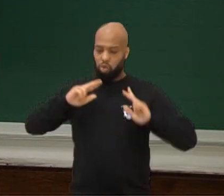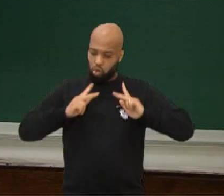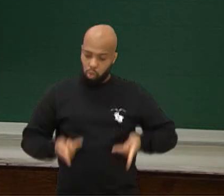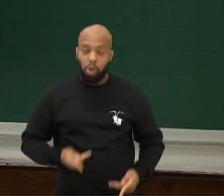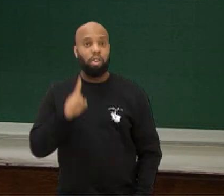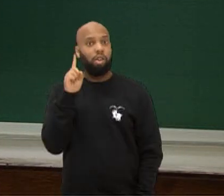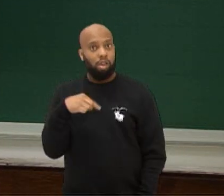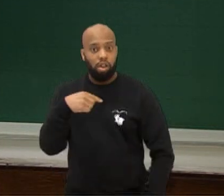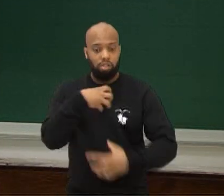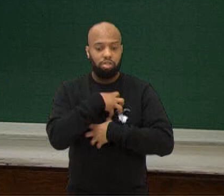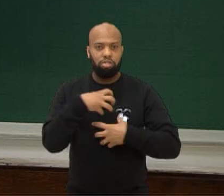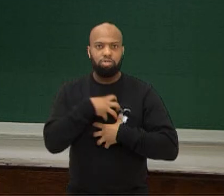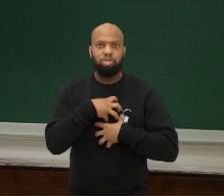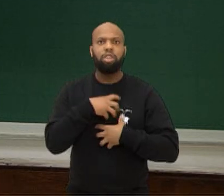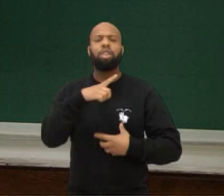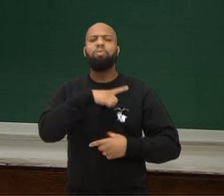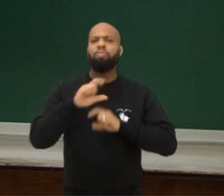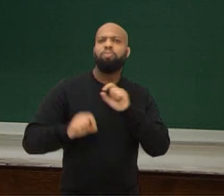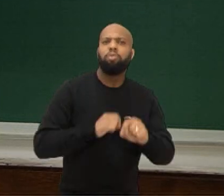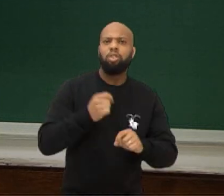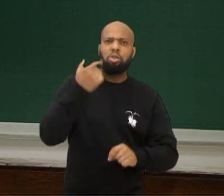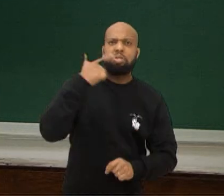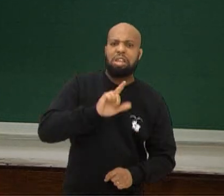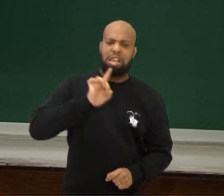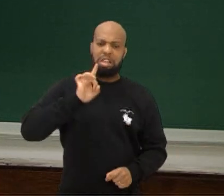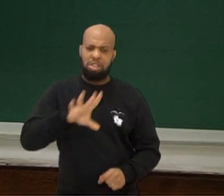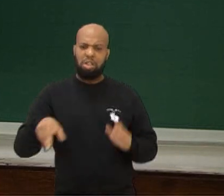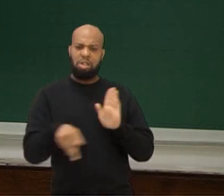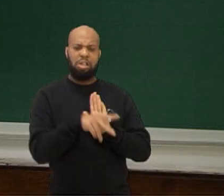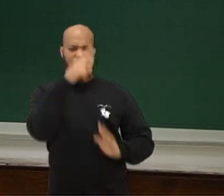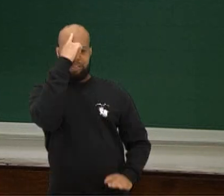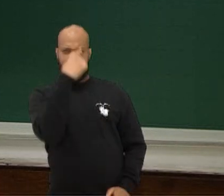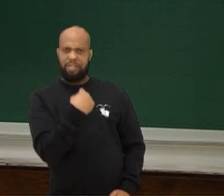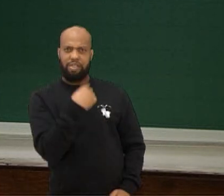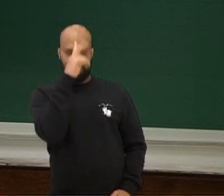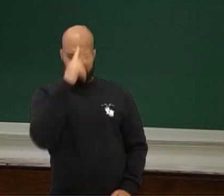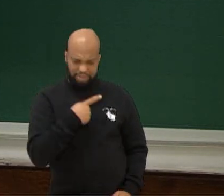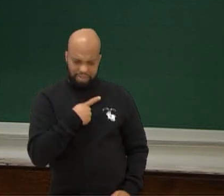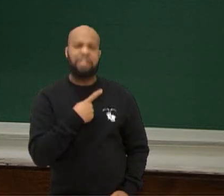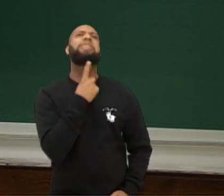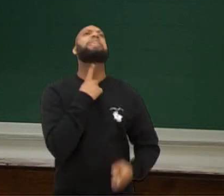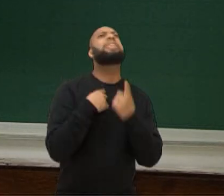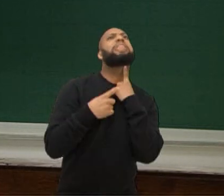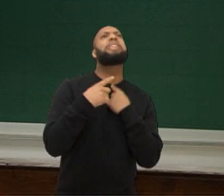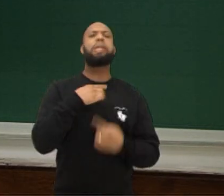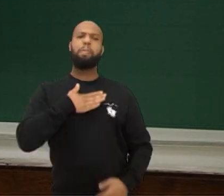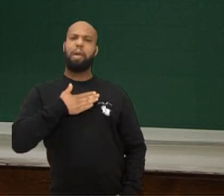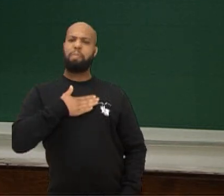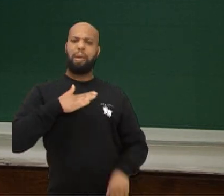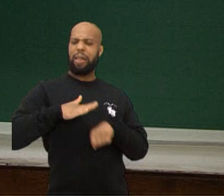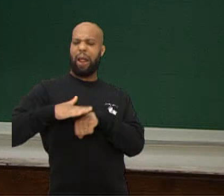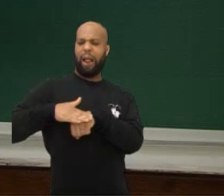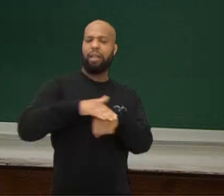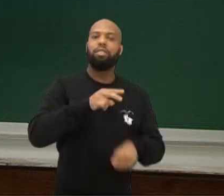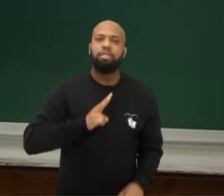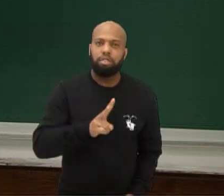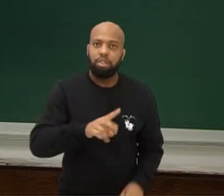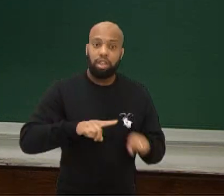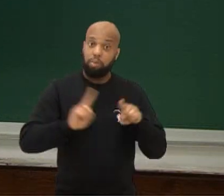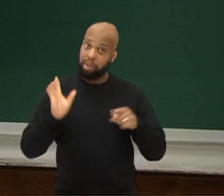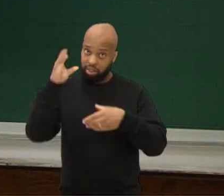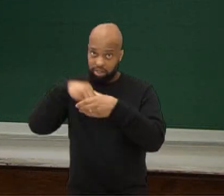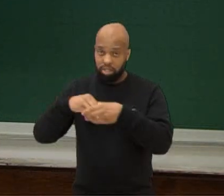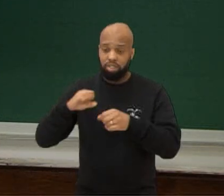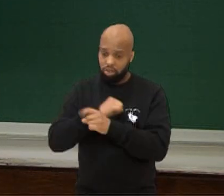ser, né, um ser mais impetuoso, que só quer realizar a sua vontade. Só que se em sociedade nós nos comportamos desse